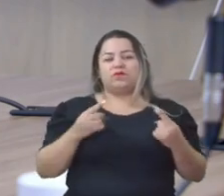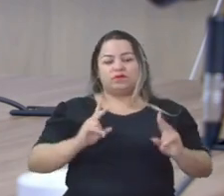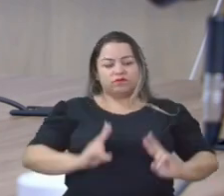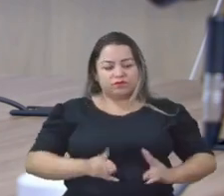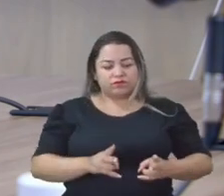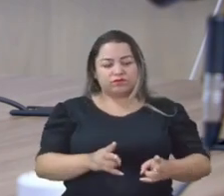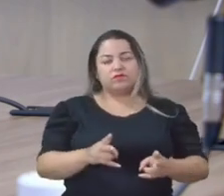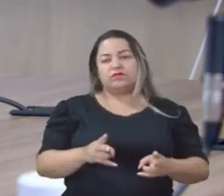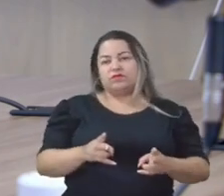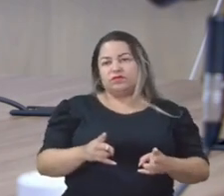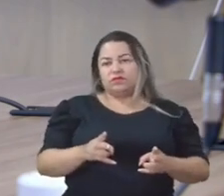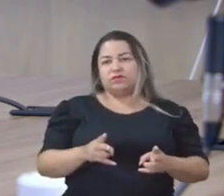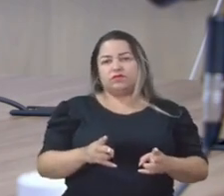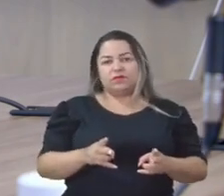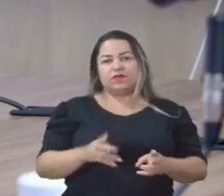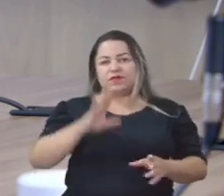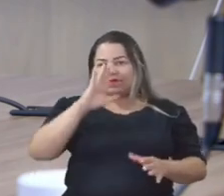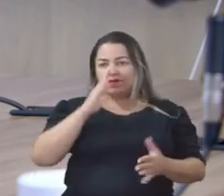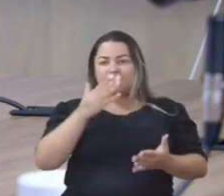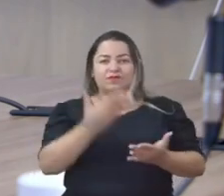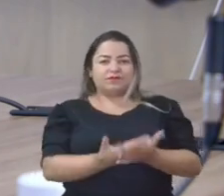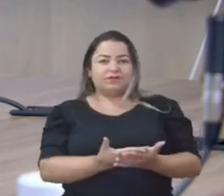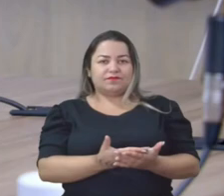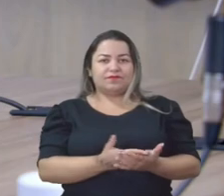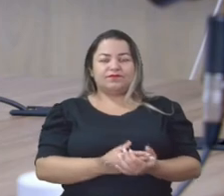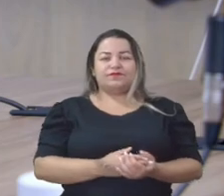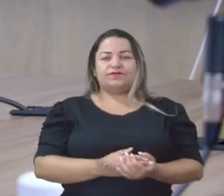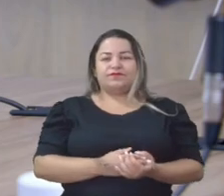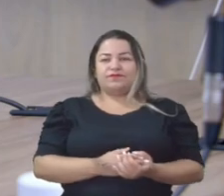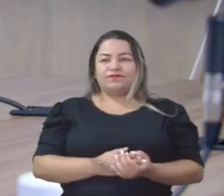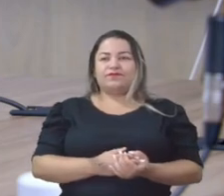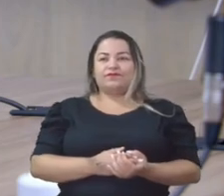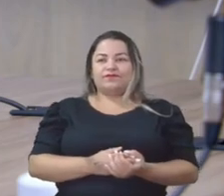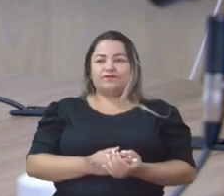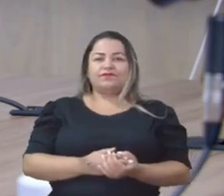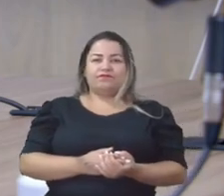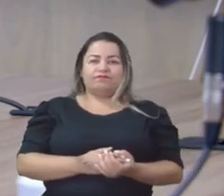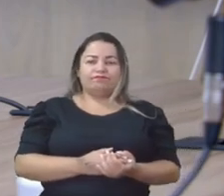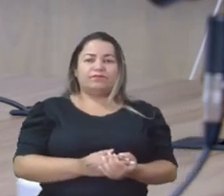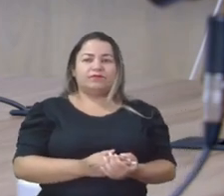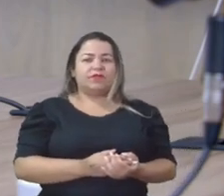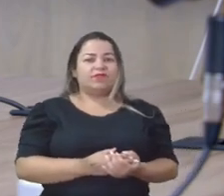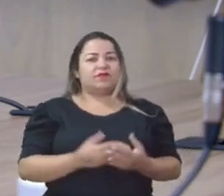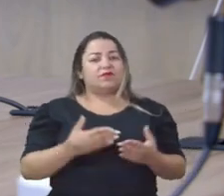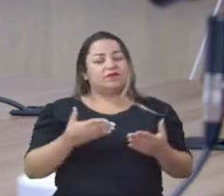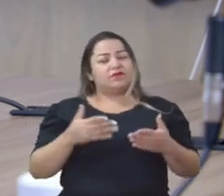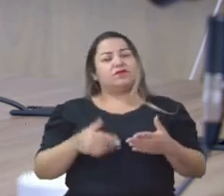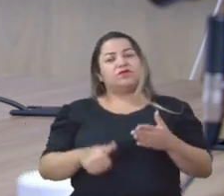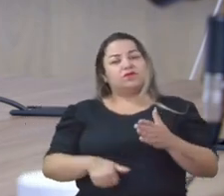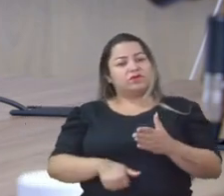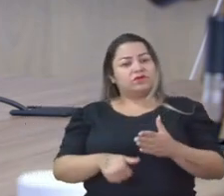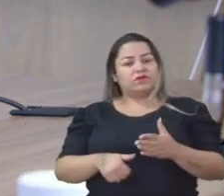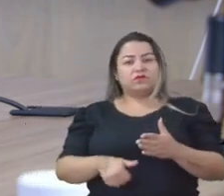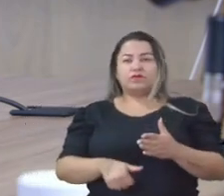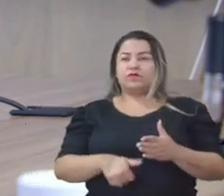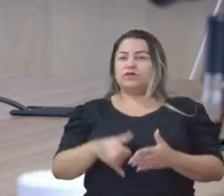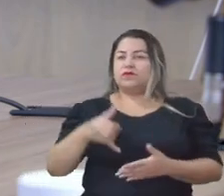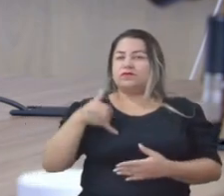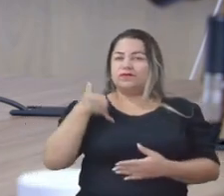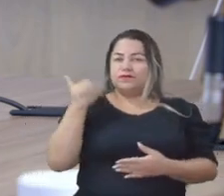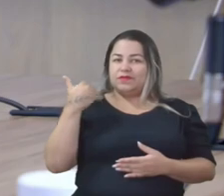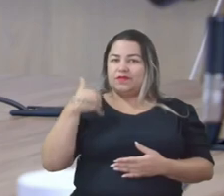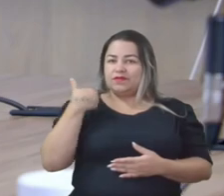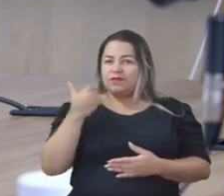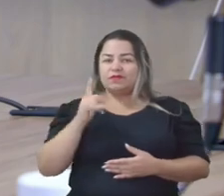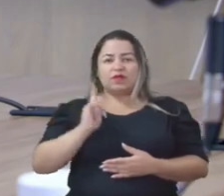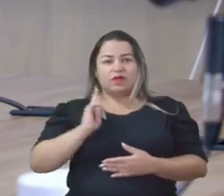seguindo esse rumo, no rumo que ele acredita. E aí, acabou que desde os primeiros anos de idade dele, a gente observa isso, que